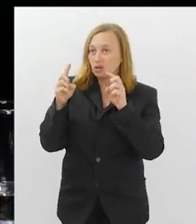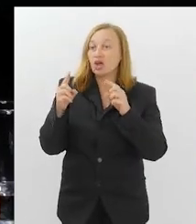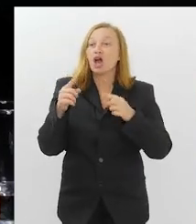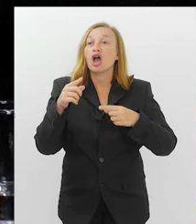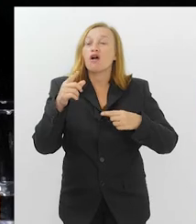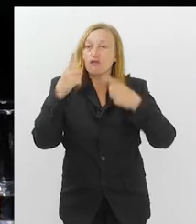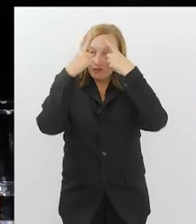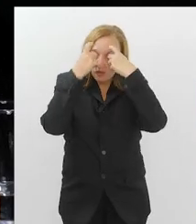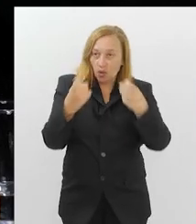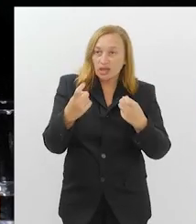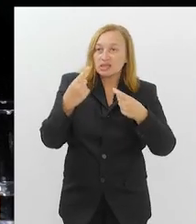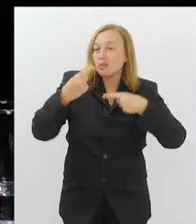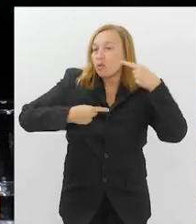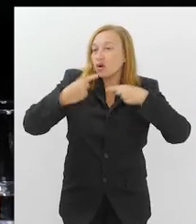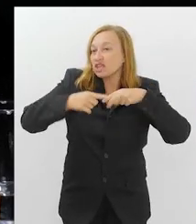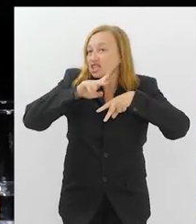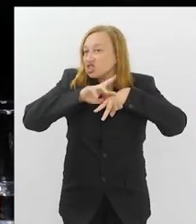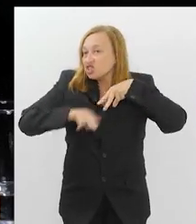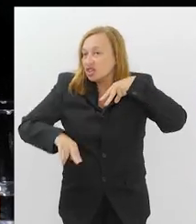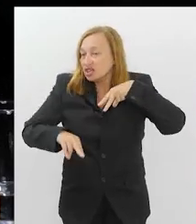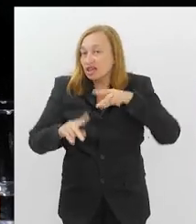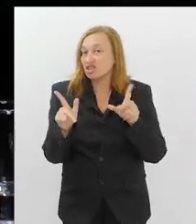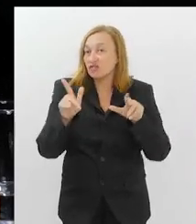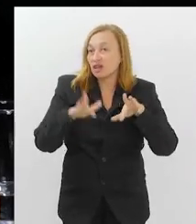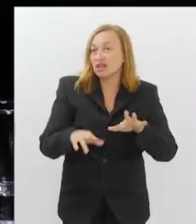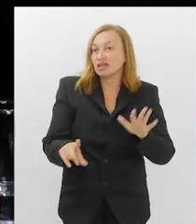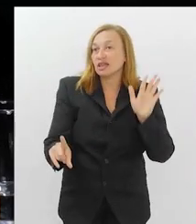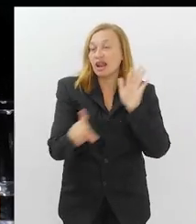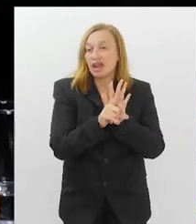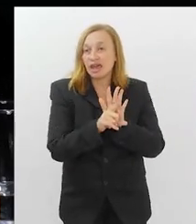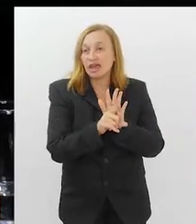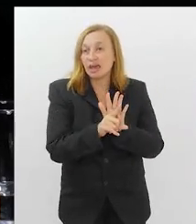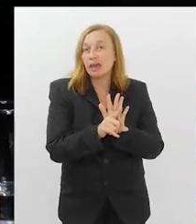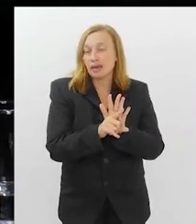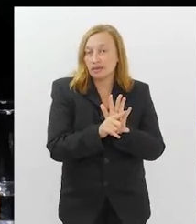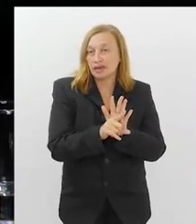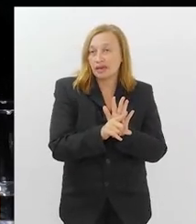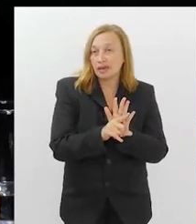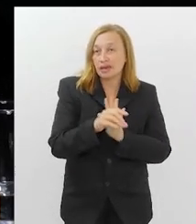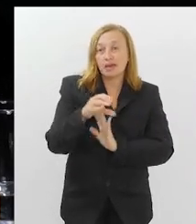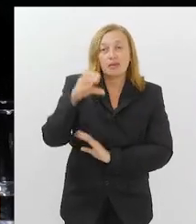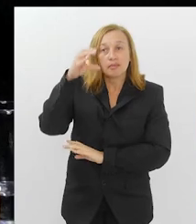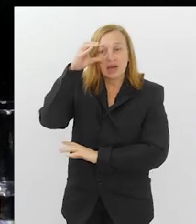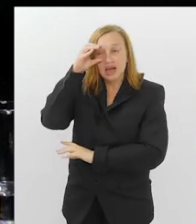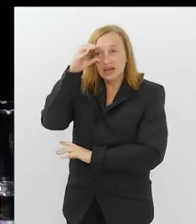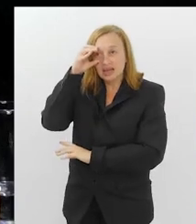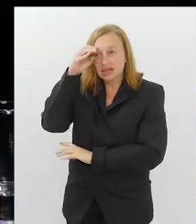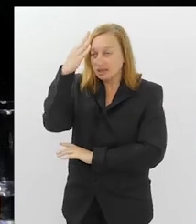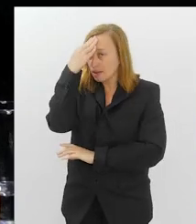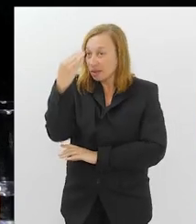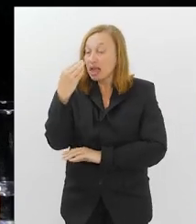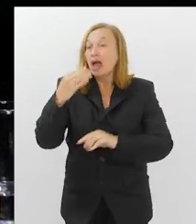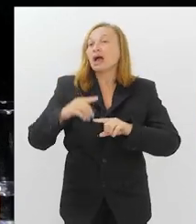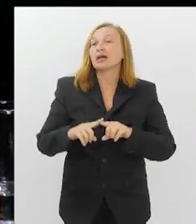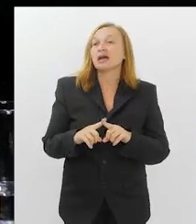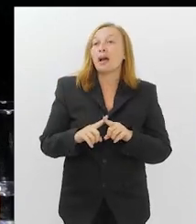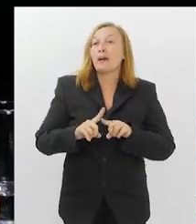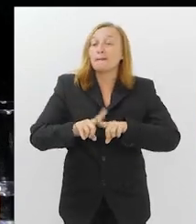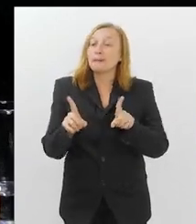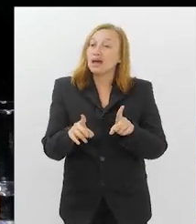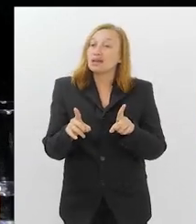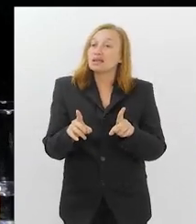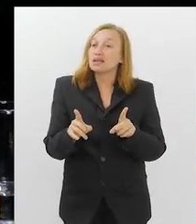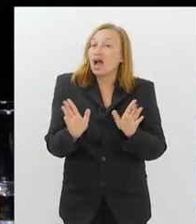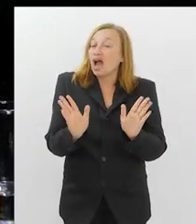estou falando de violência política de gênero, que é algo totalmente diferente da Lei Maria da Penha, que foi o nosso marco aí de combate à